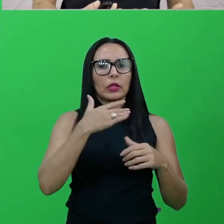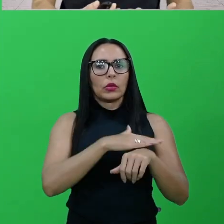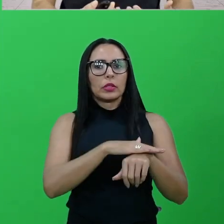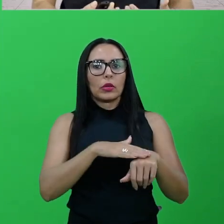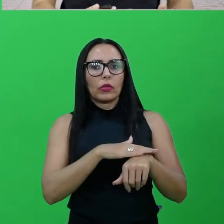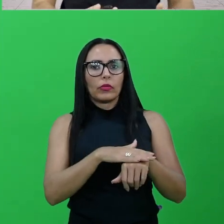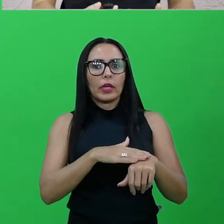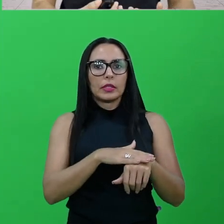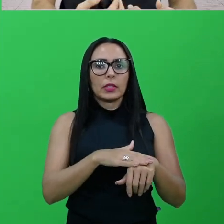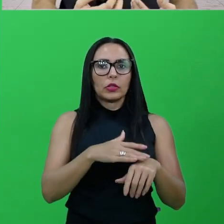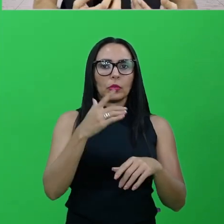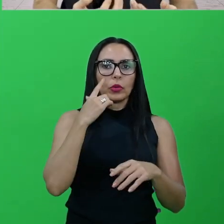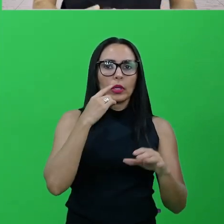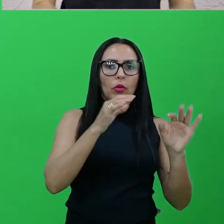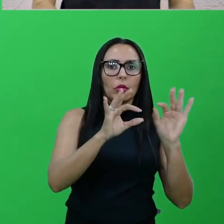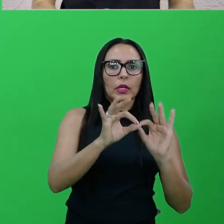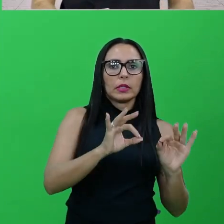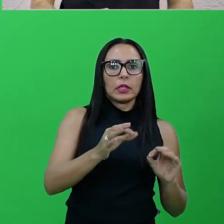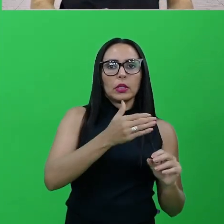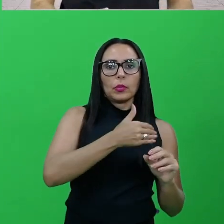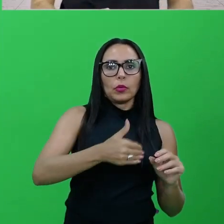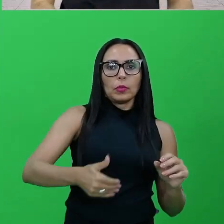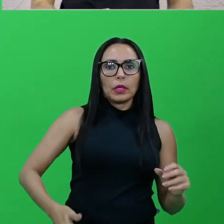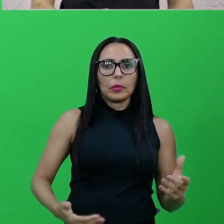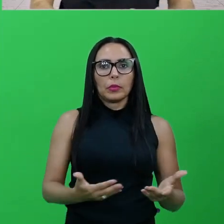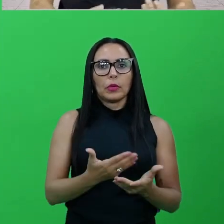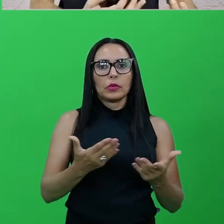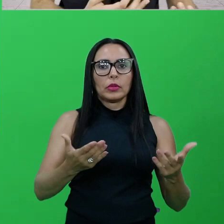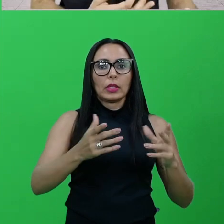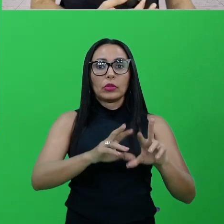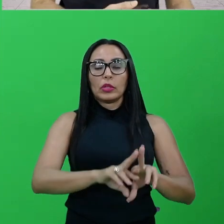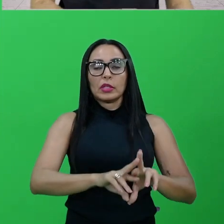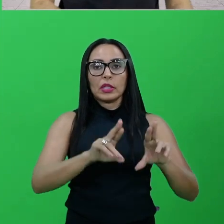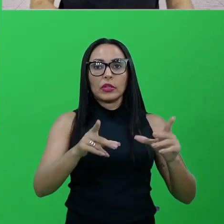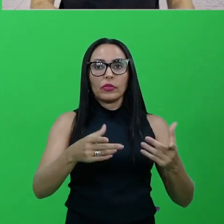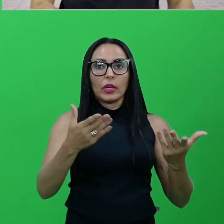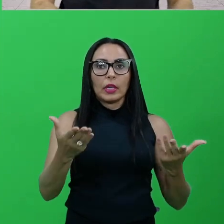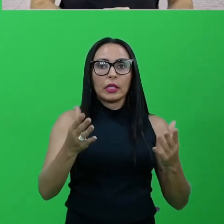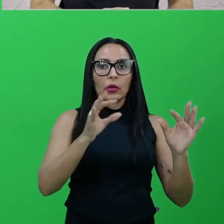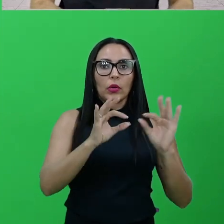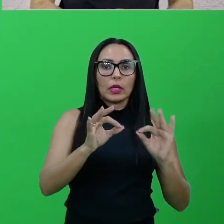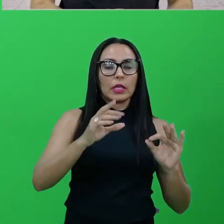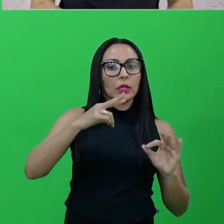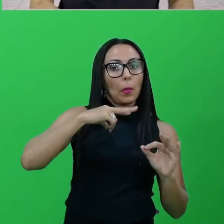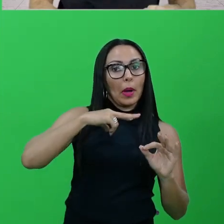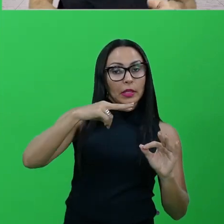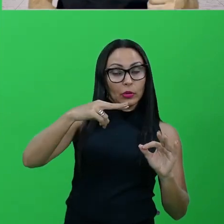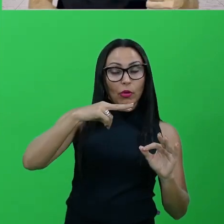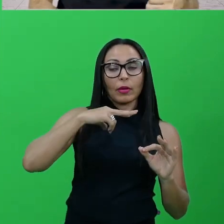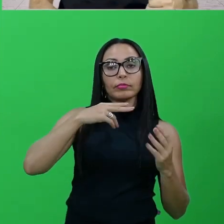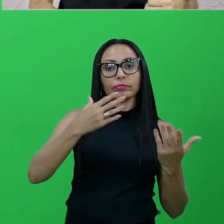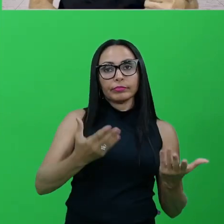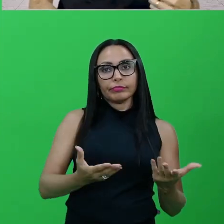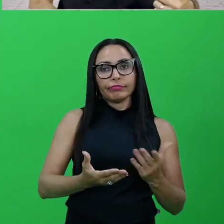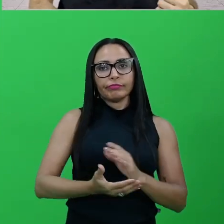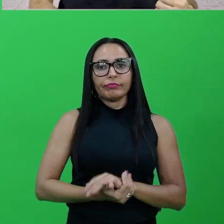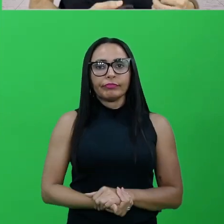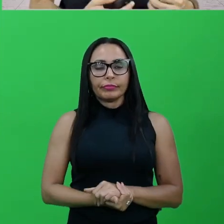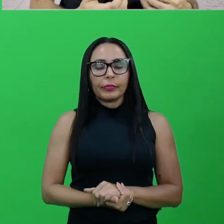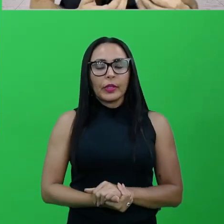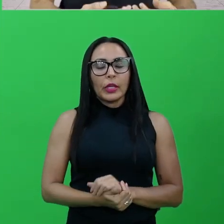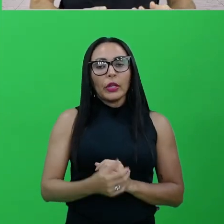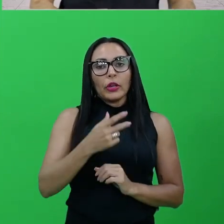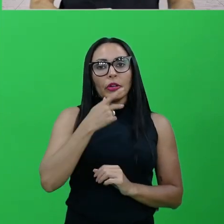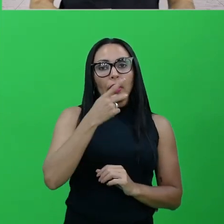as organizações públicas elas possuem uma natureza diferente das organizações privadas, naturalmente. E ainda falando